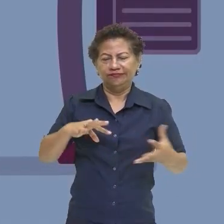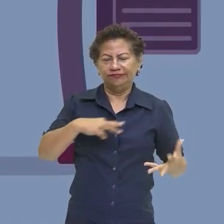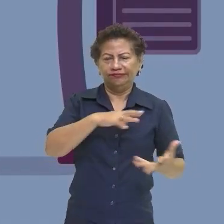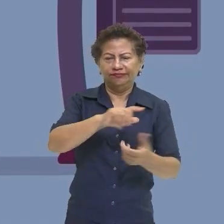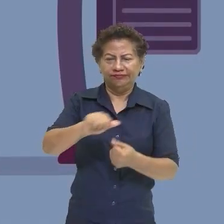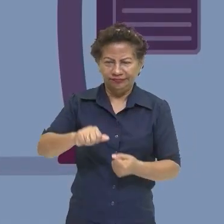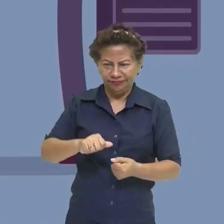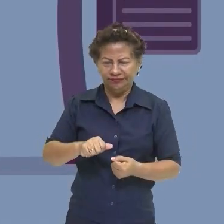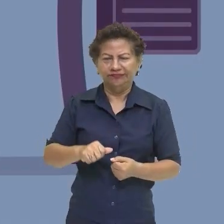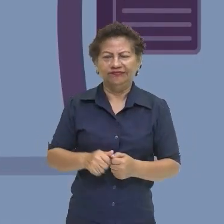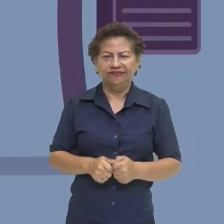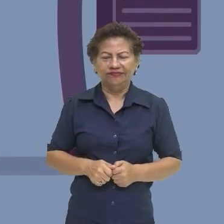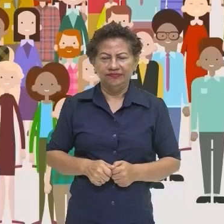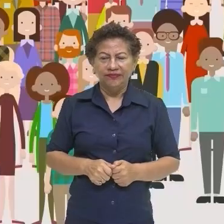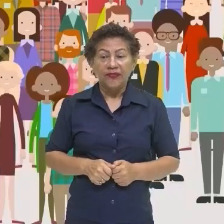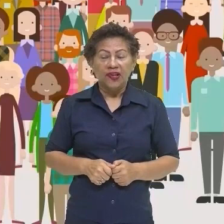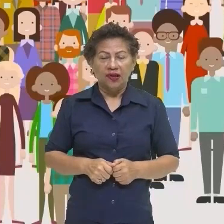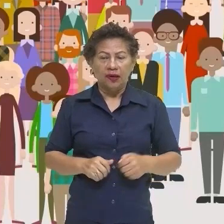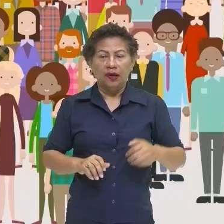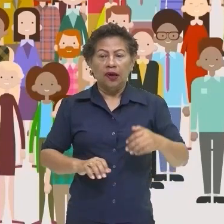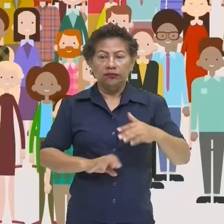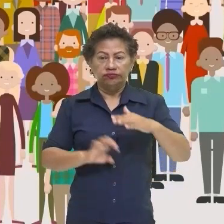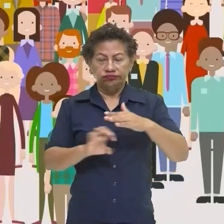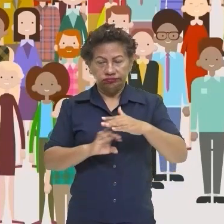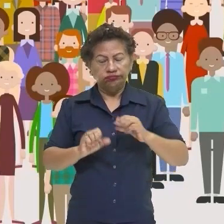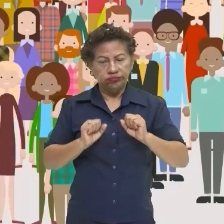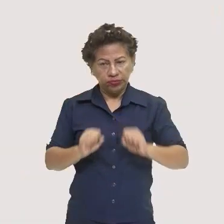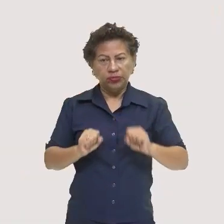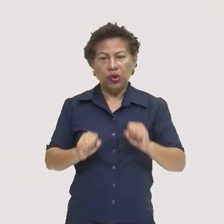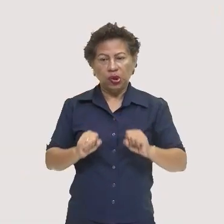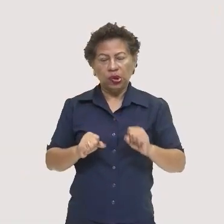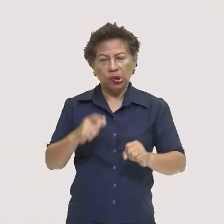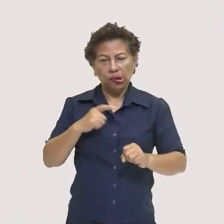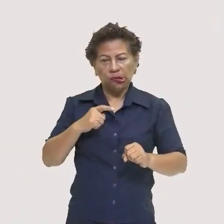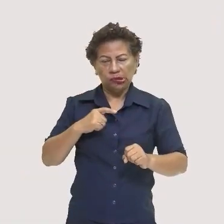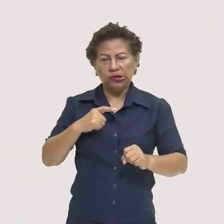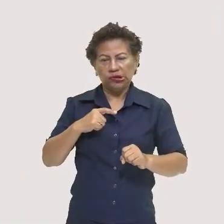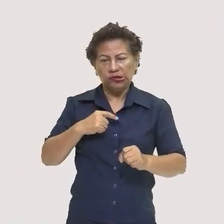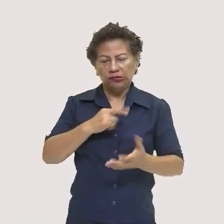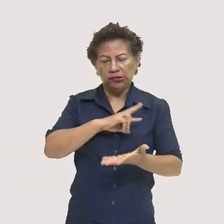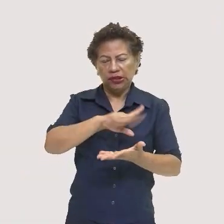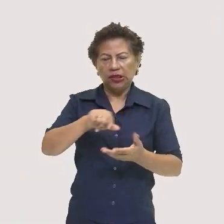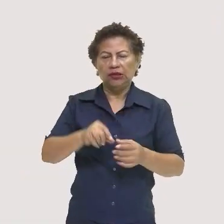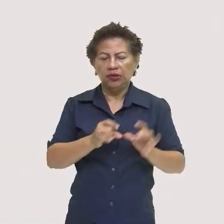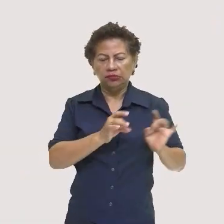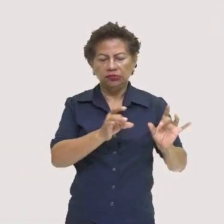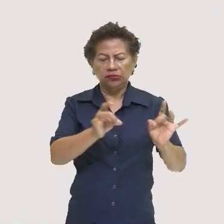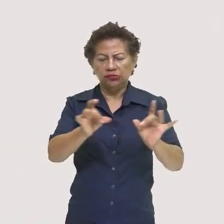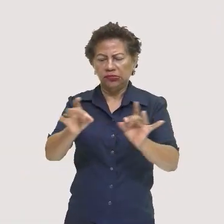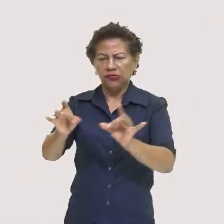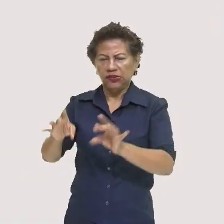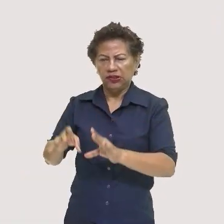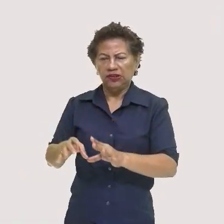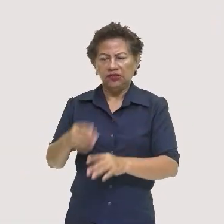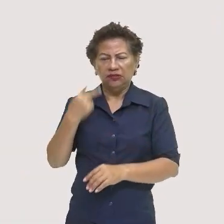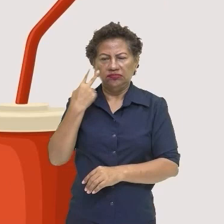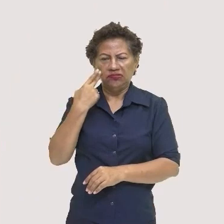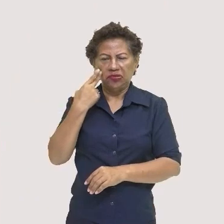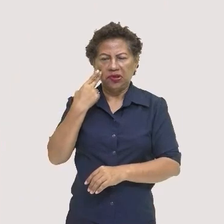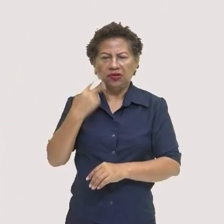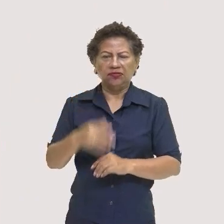conseguir força de trabalho em países onde há grande população. Eles podem vender seus produtos globalmente sem muitas